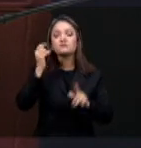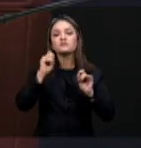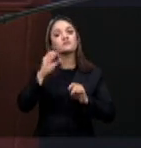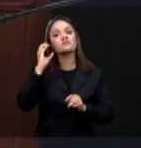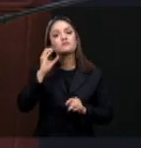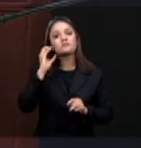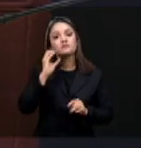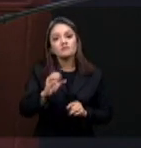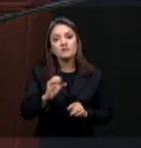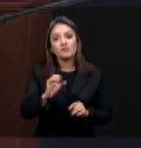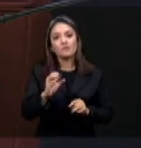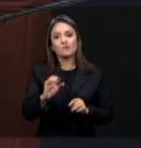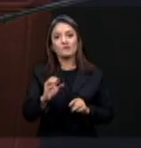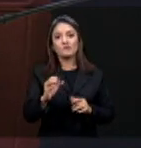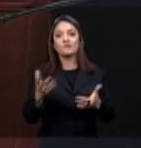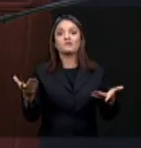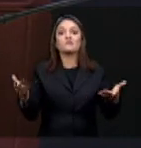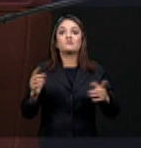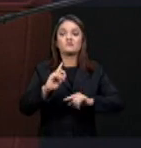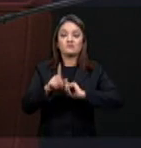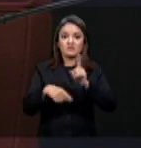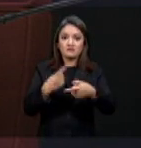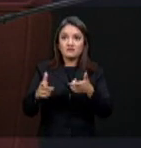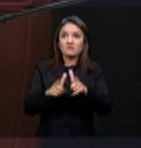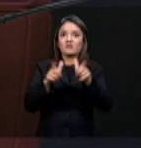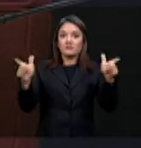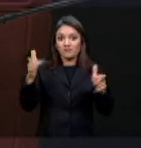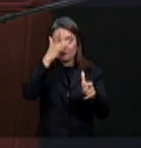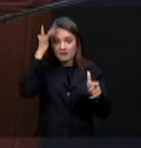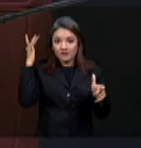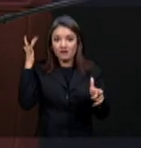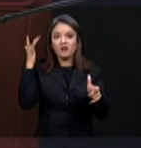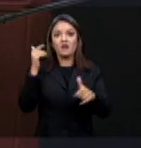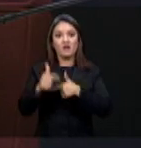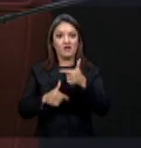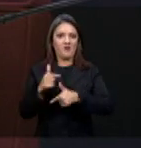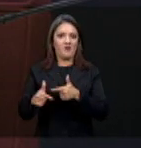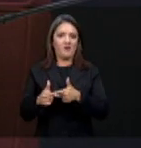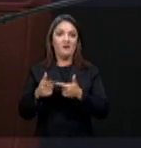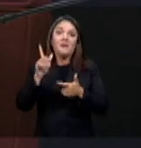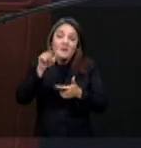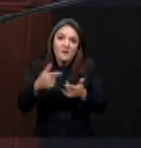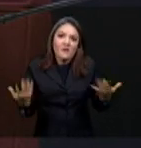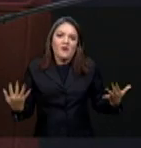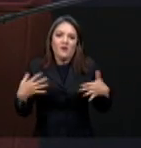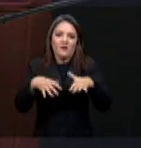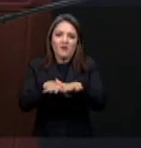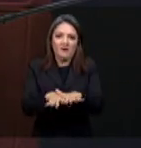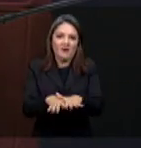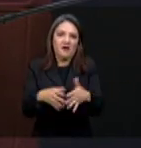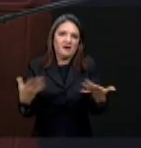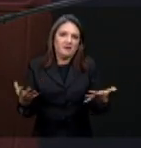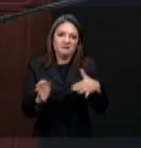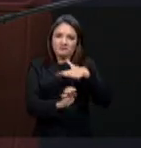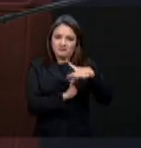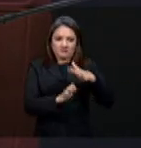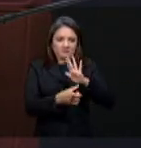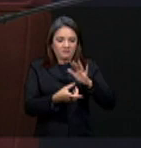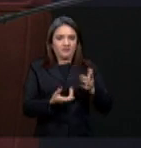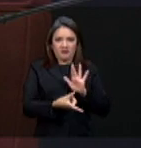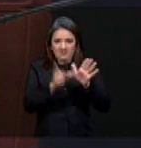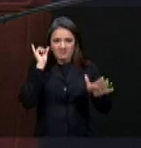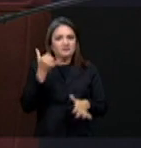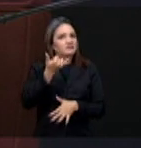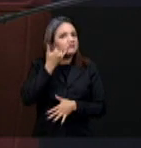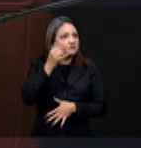celular que se tornou ferramenta de trabalho de boa parte da nossa população isso é inclusivo e eu tenho sérias dúvidas